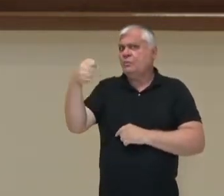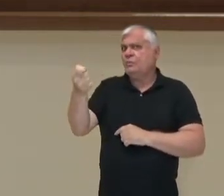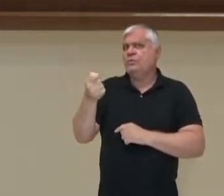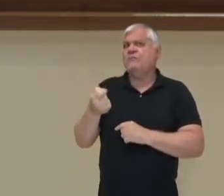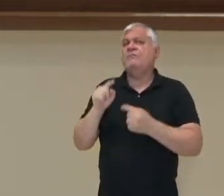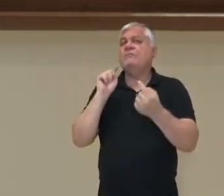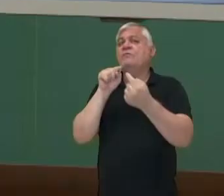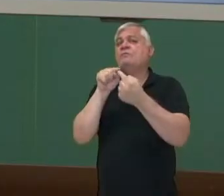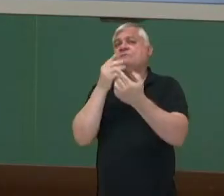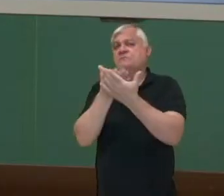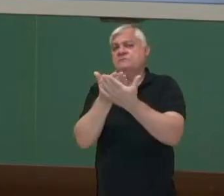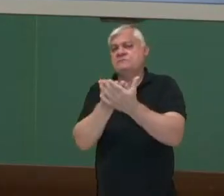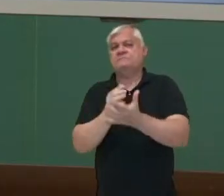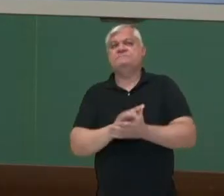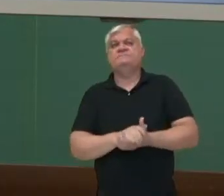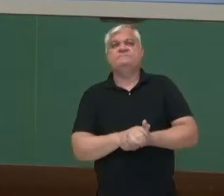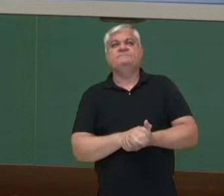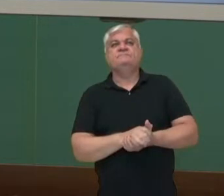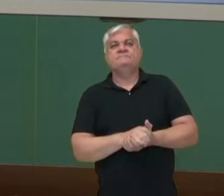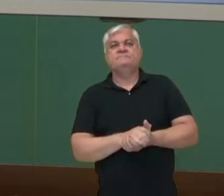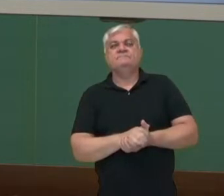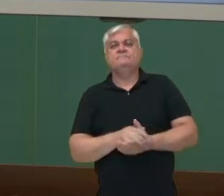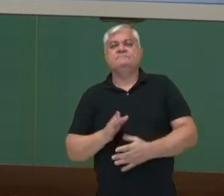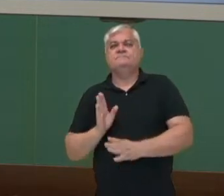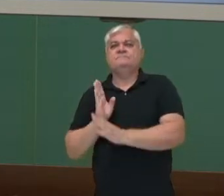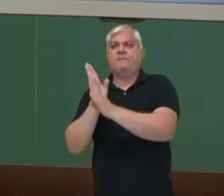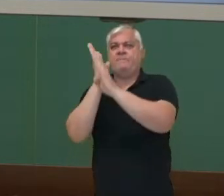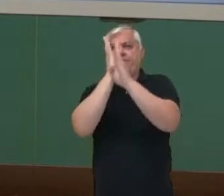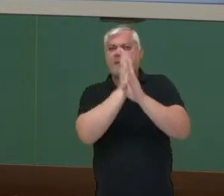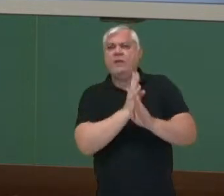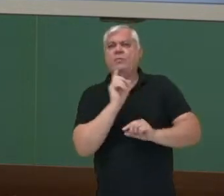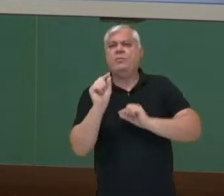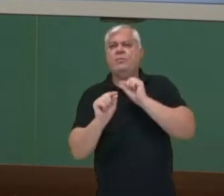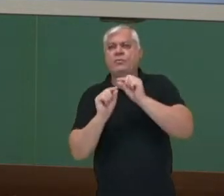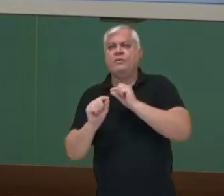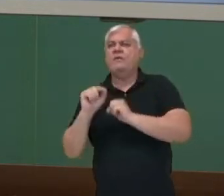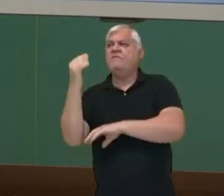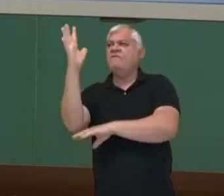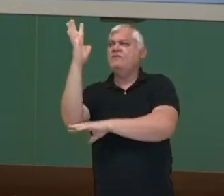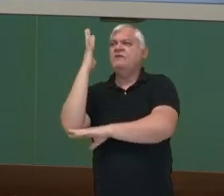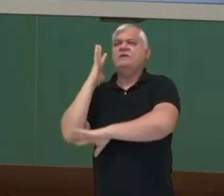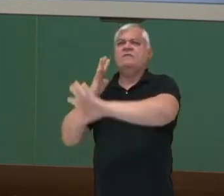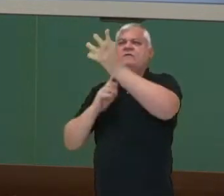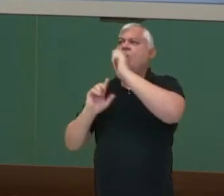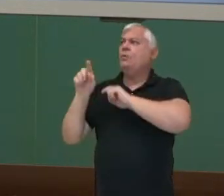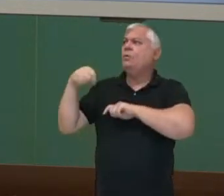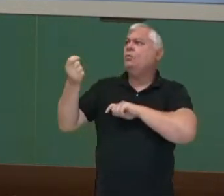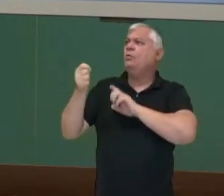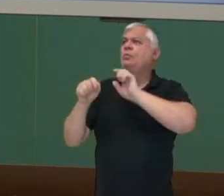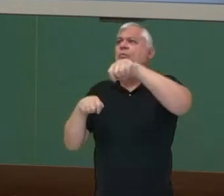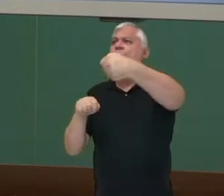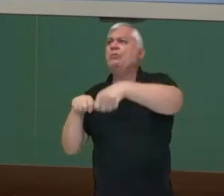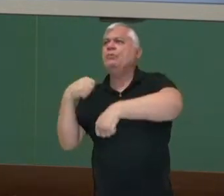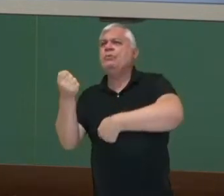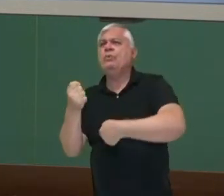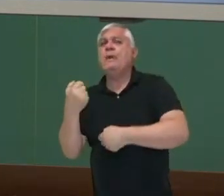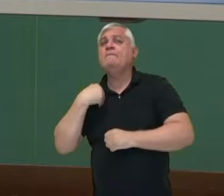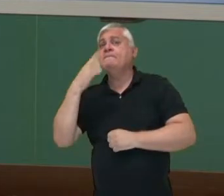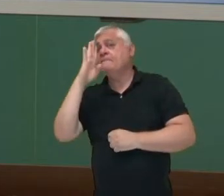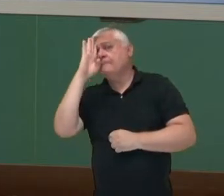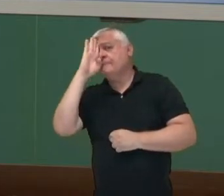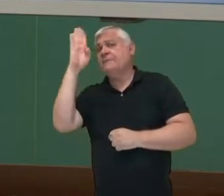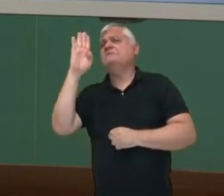para o objetivo da nossa aula. Identificar as principais vegetações da região sudeste, quais são as